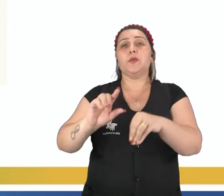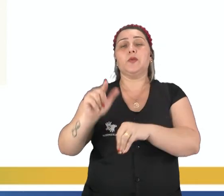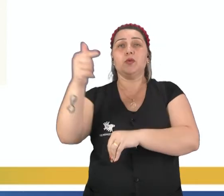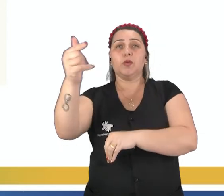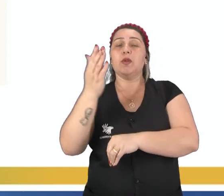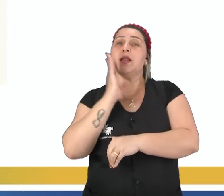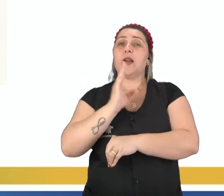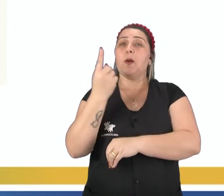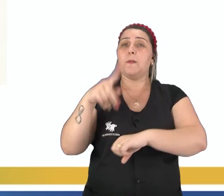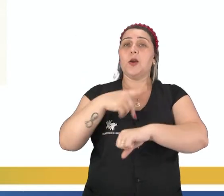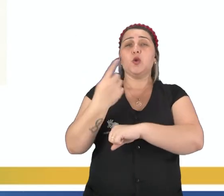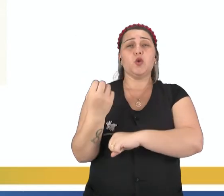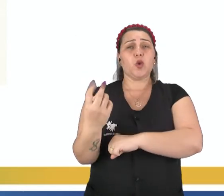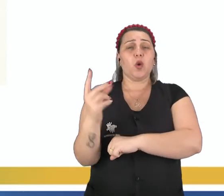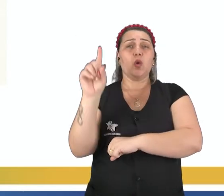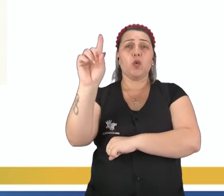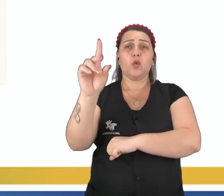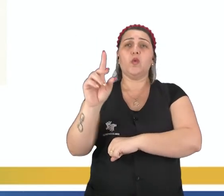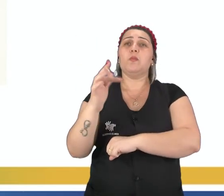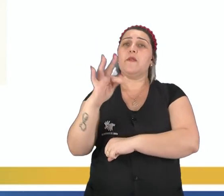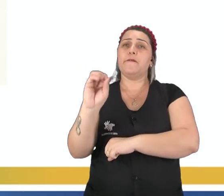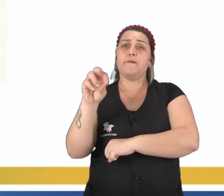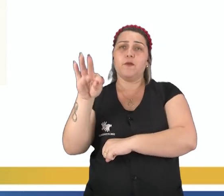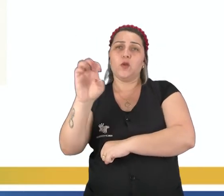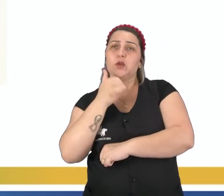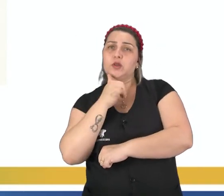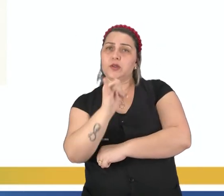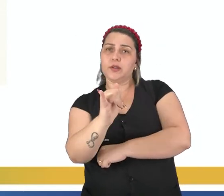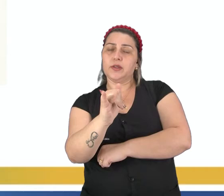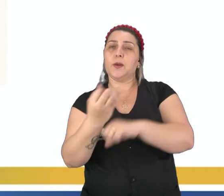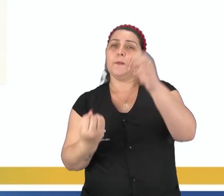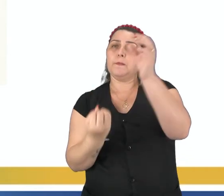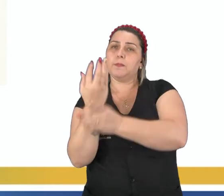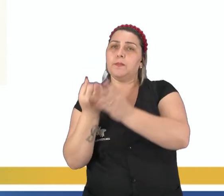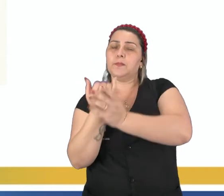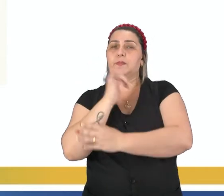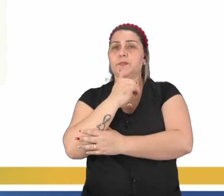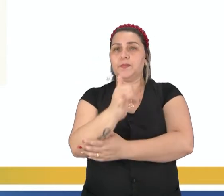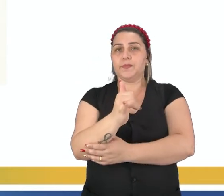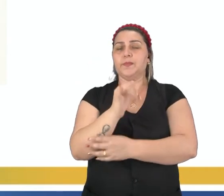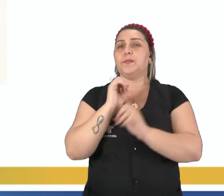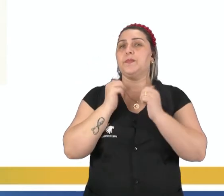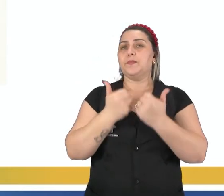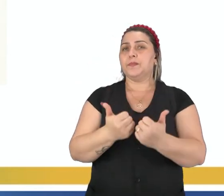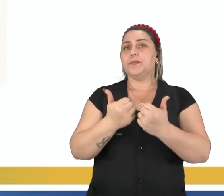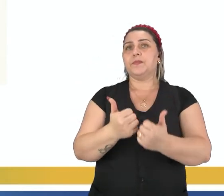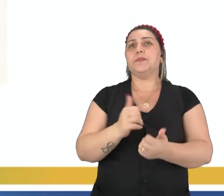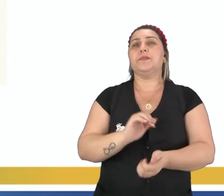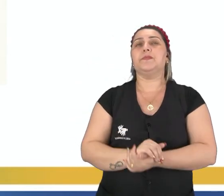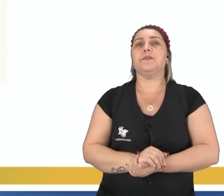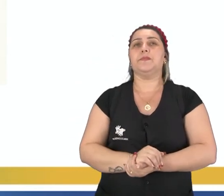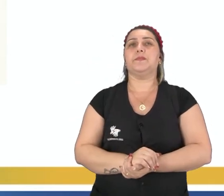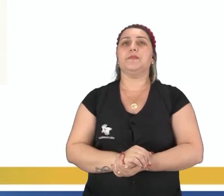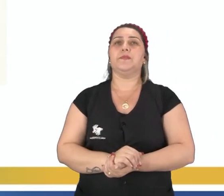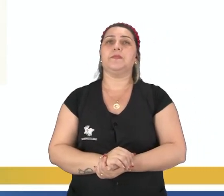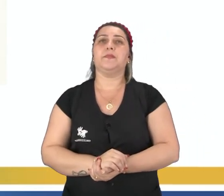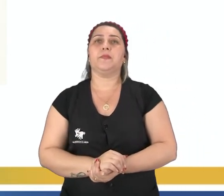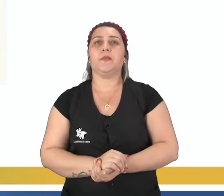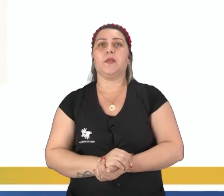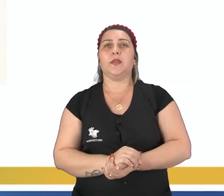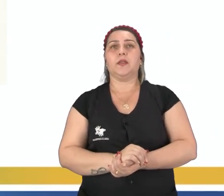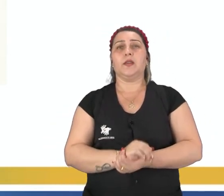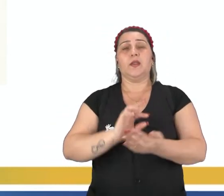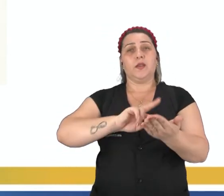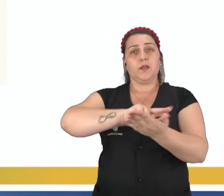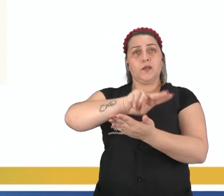é legal um país ter só uma fonte de produção de energia elétrica, tá bom? Então a solução aí é uma matriz